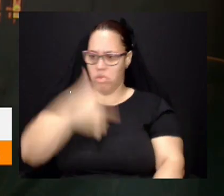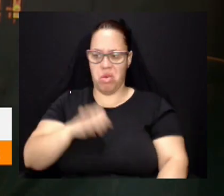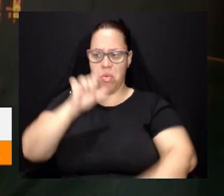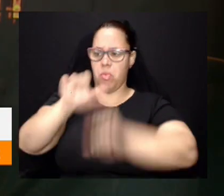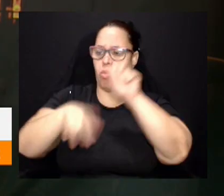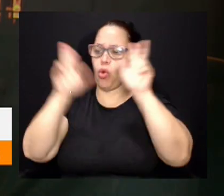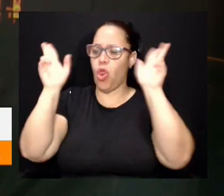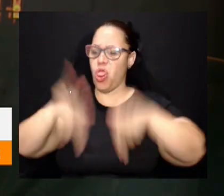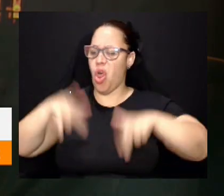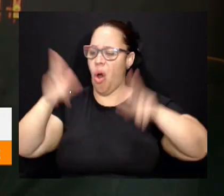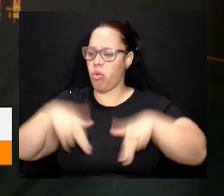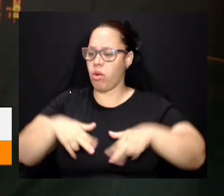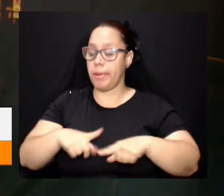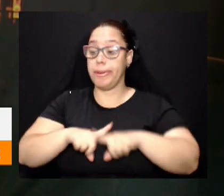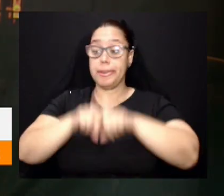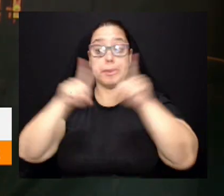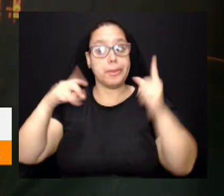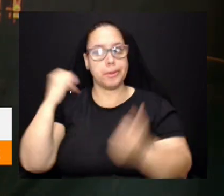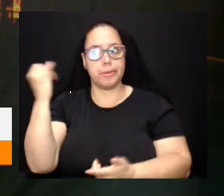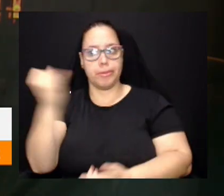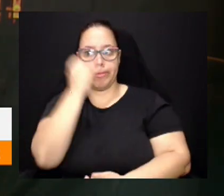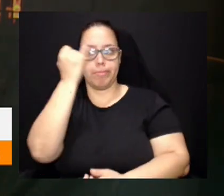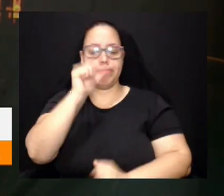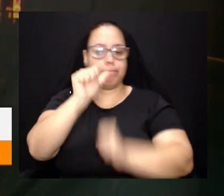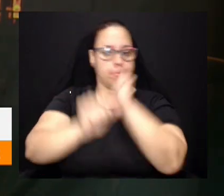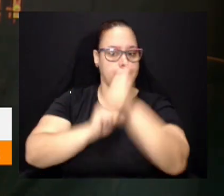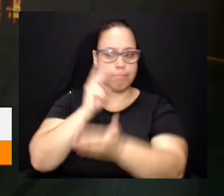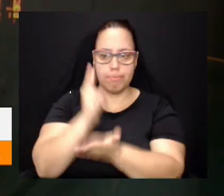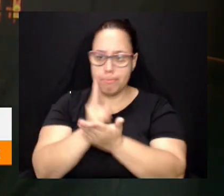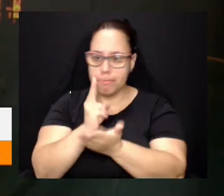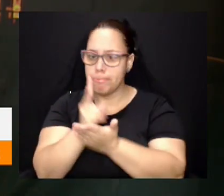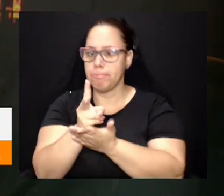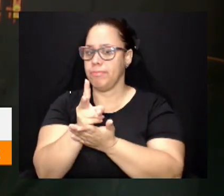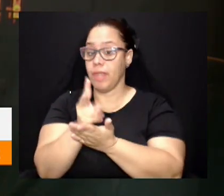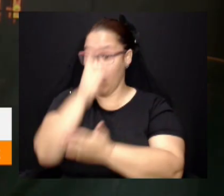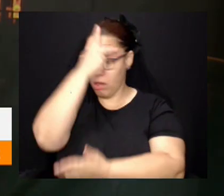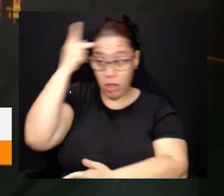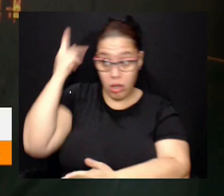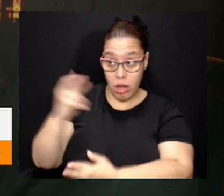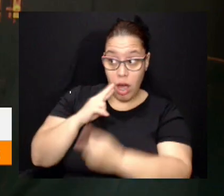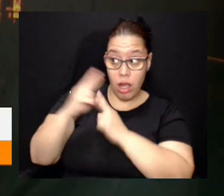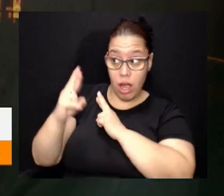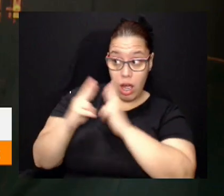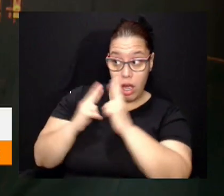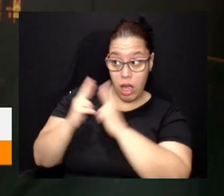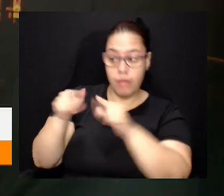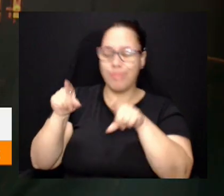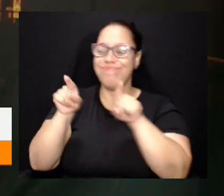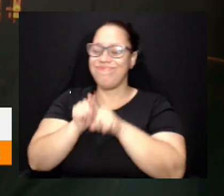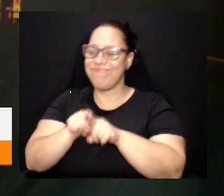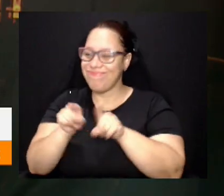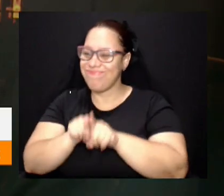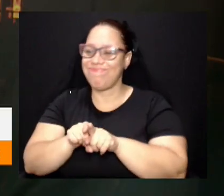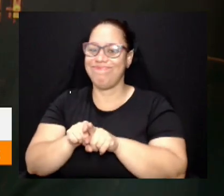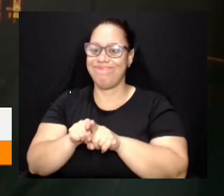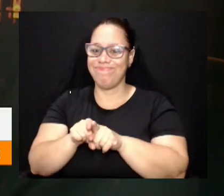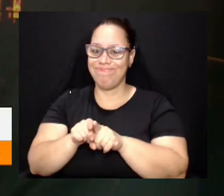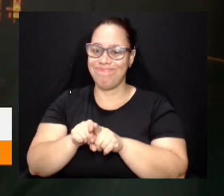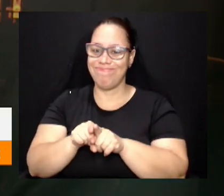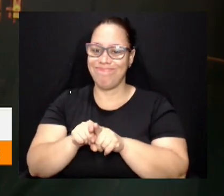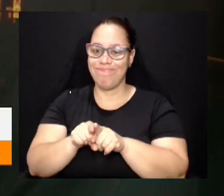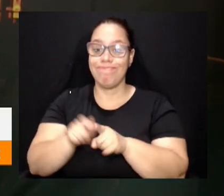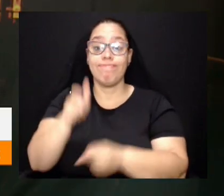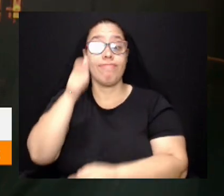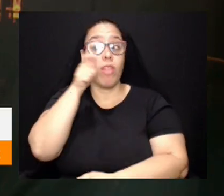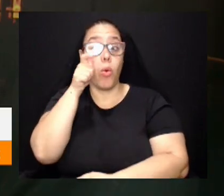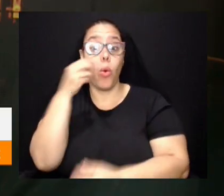é importante a gente saber que nós estamos em mudança constante e a pessoa que a gente relaciona também está. E é interessante quando o André